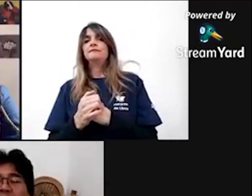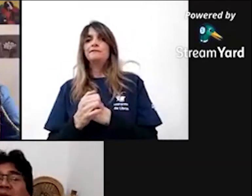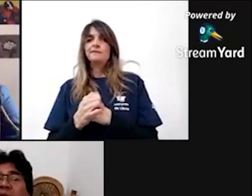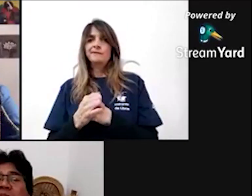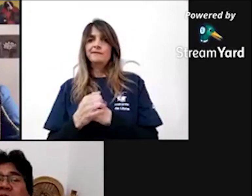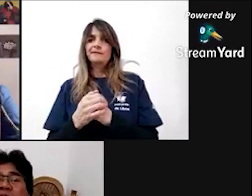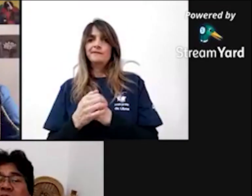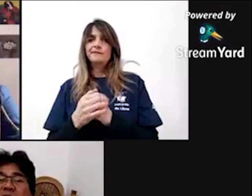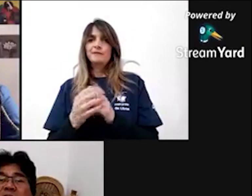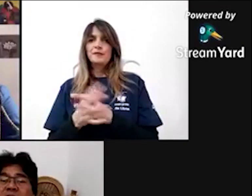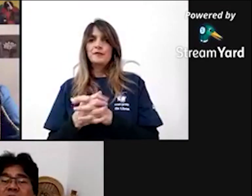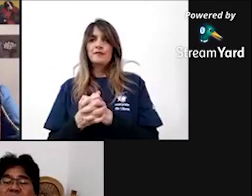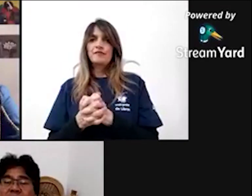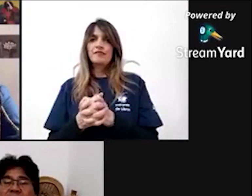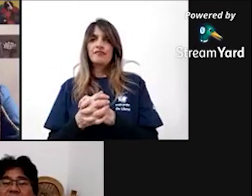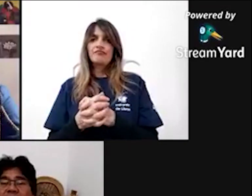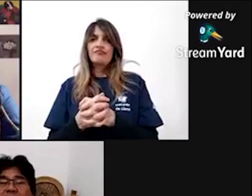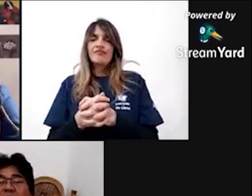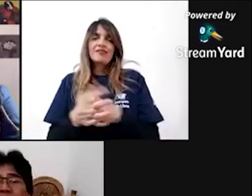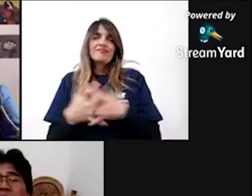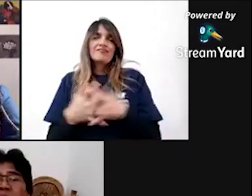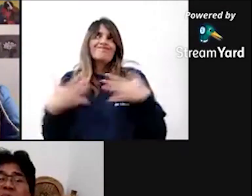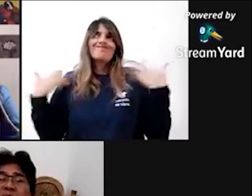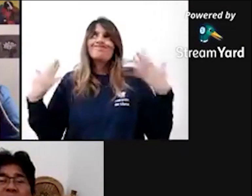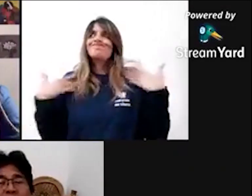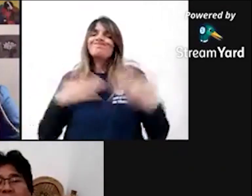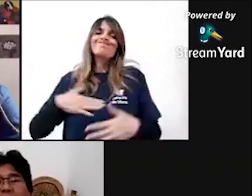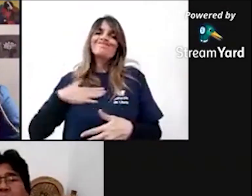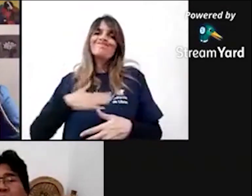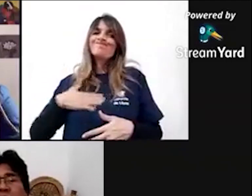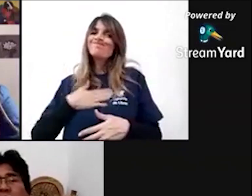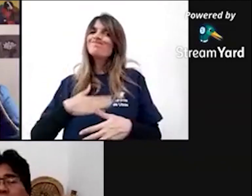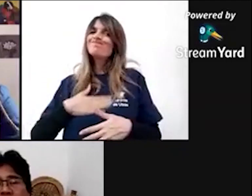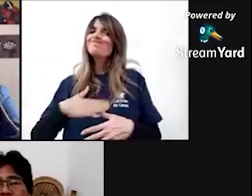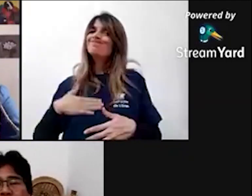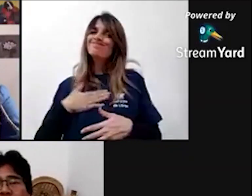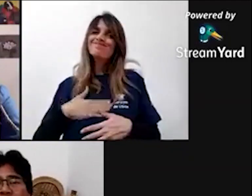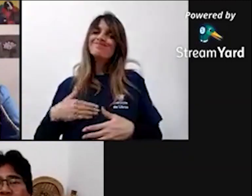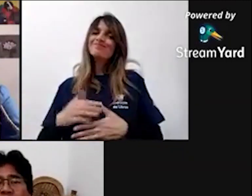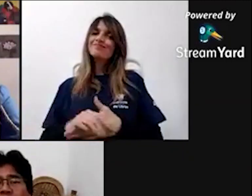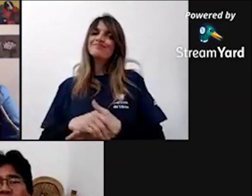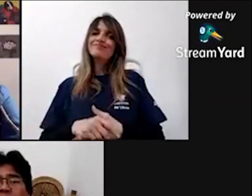anteriormente. E uma alegria para a gente,